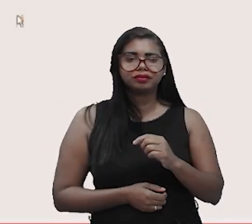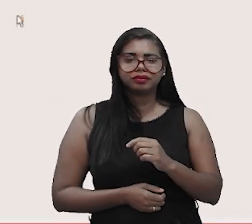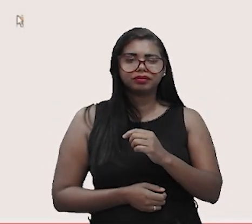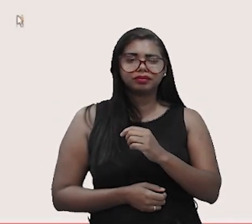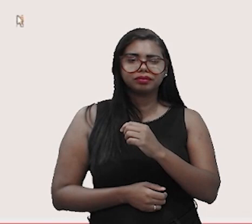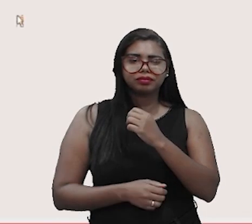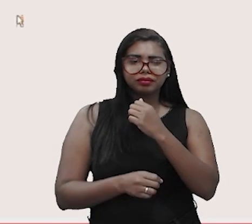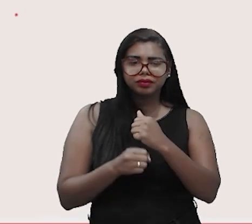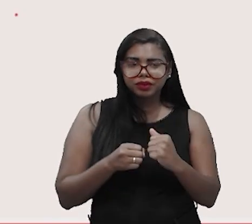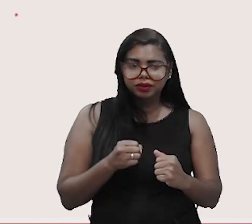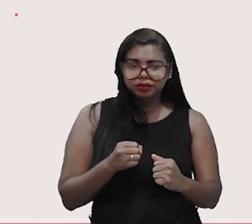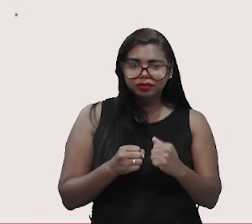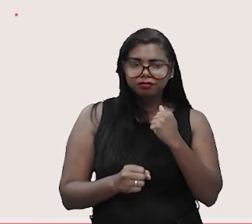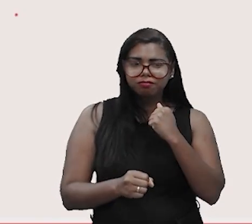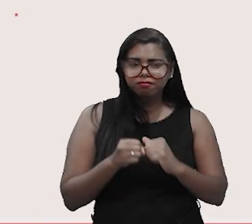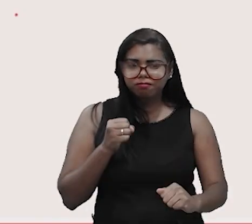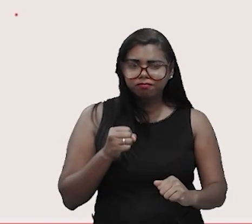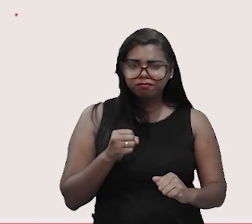aqui.